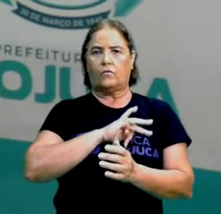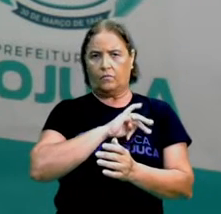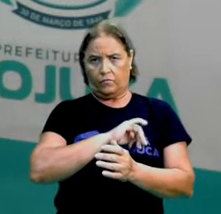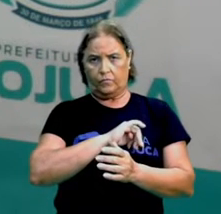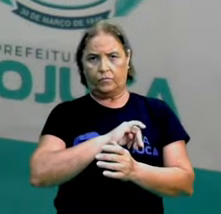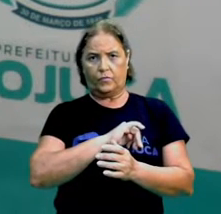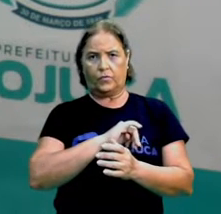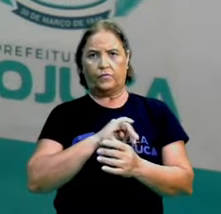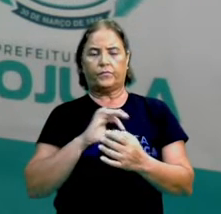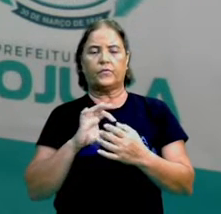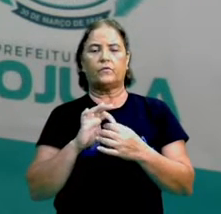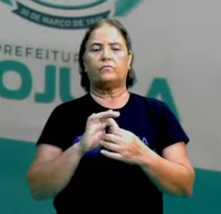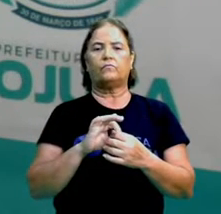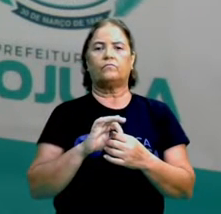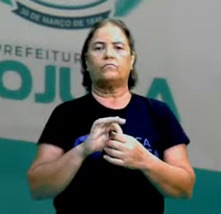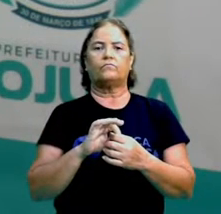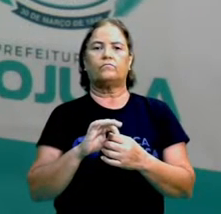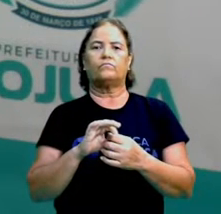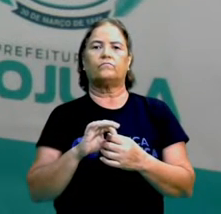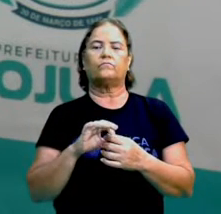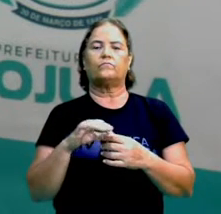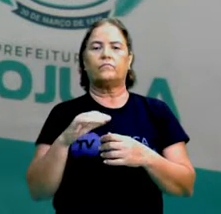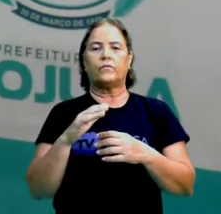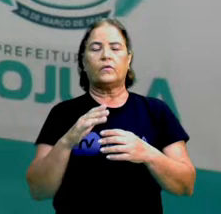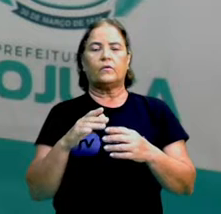afetivos criados nessa família.